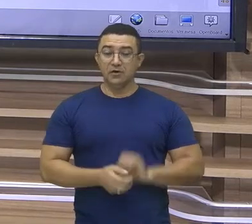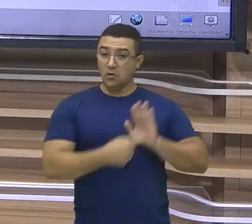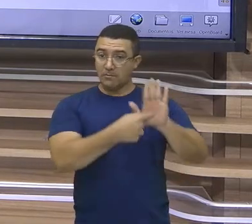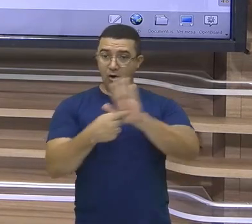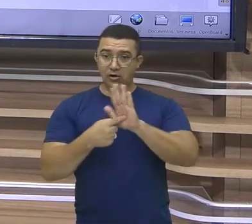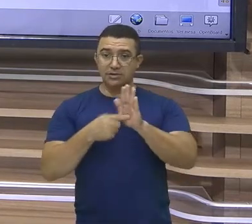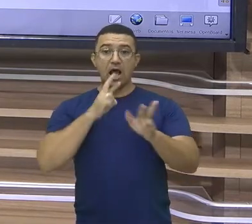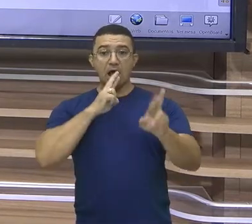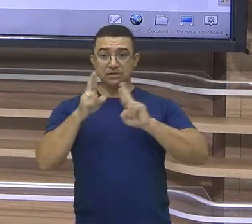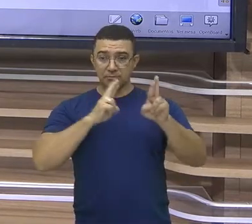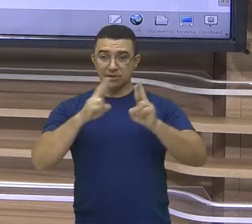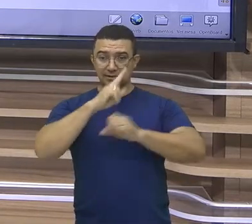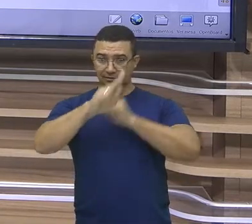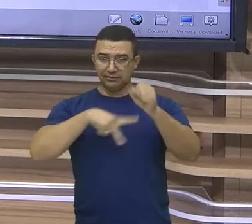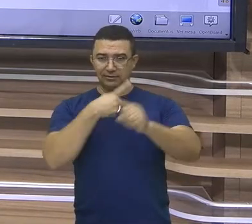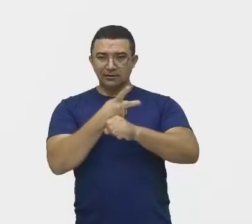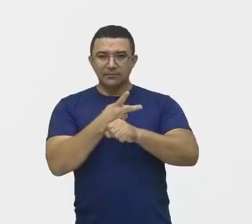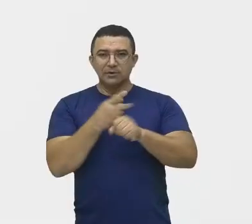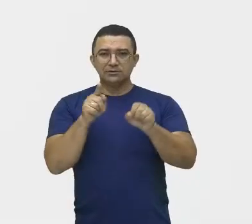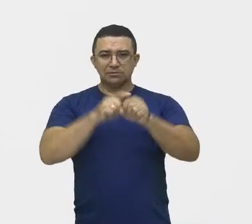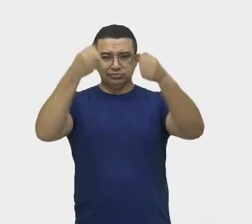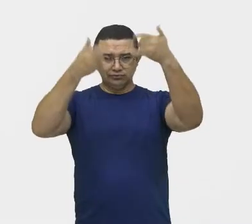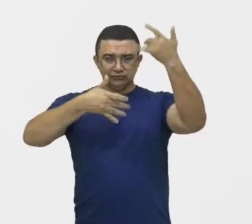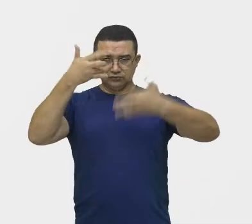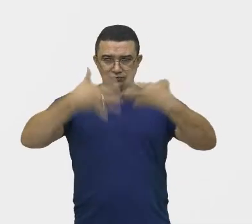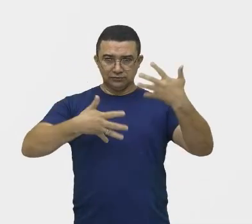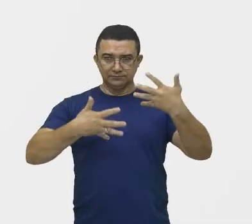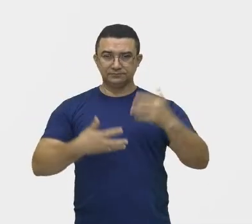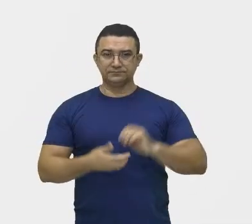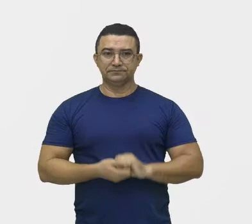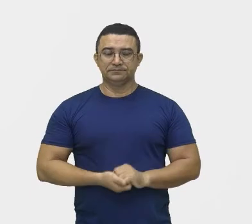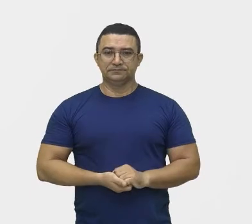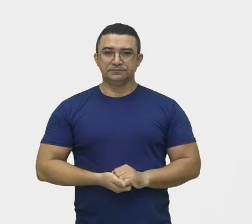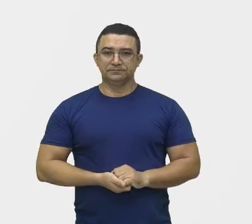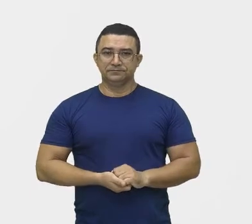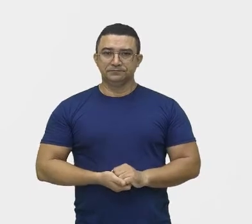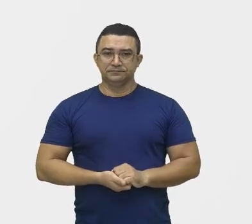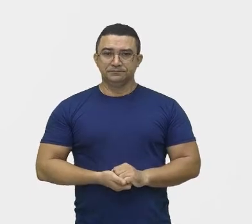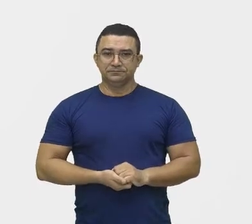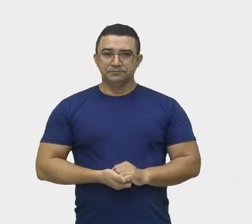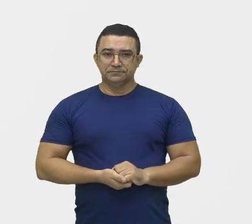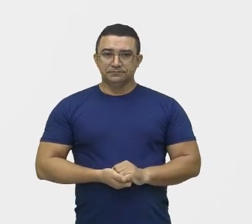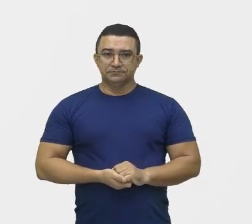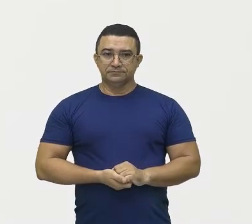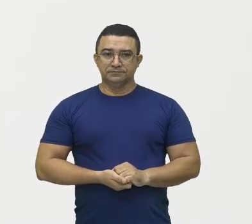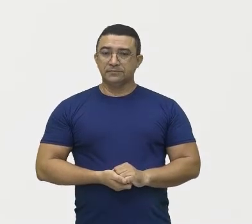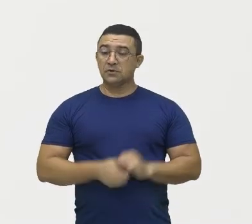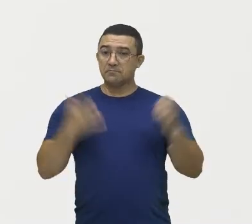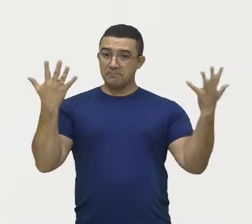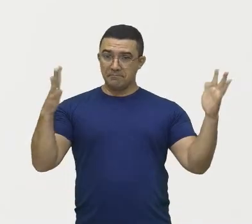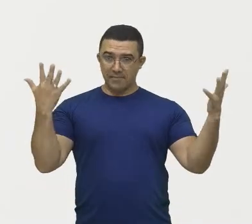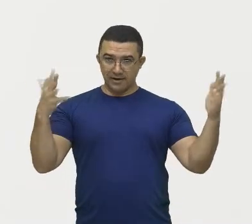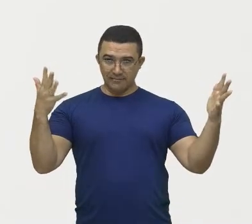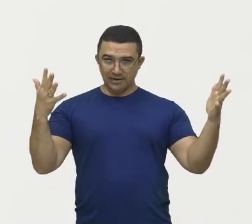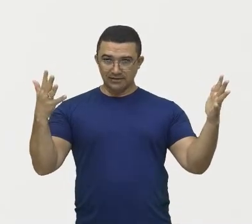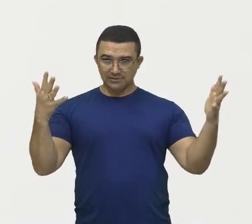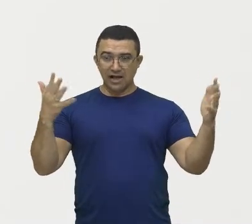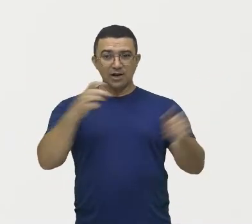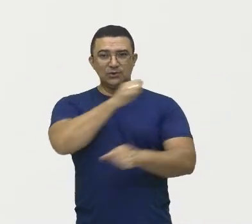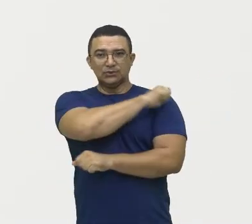depois o comentário aí acerca dessa nossa primeira questão. Então a resposta de fato é a letra B. Parabéns aos nossos dois alunos aí